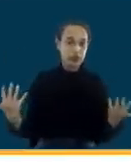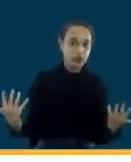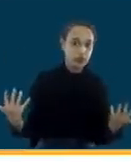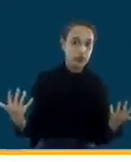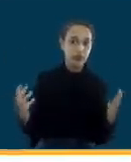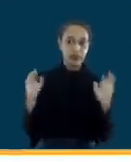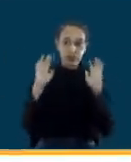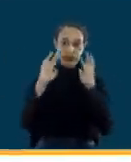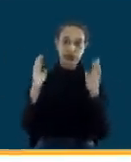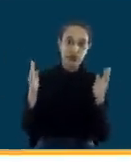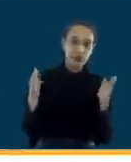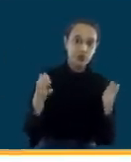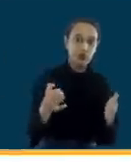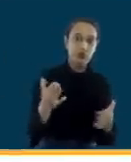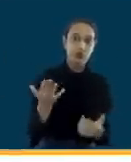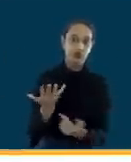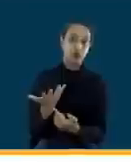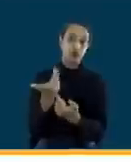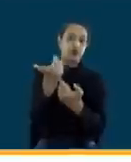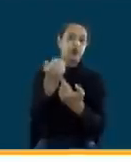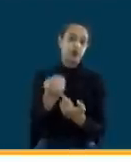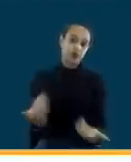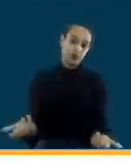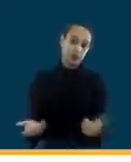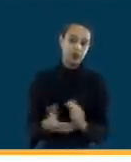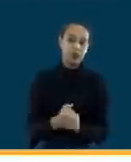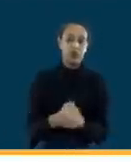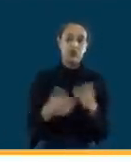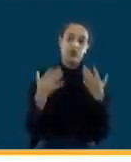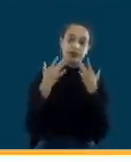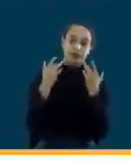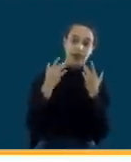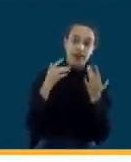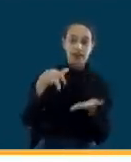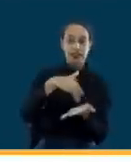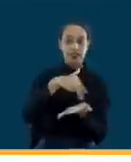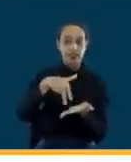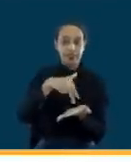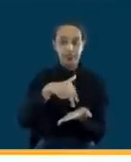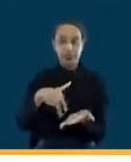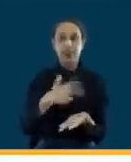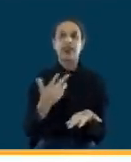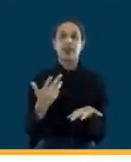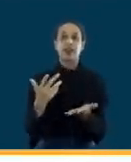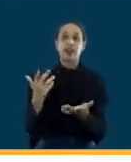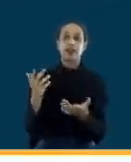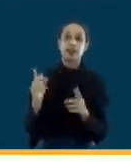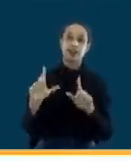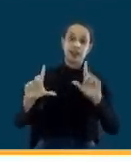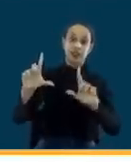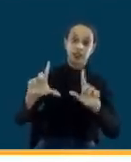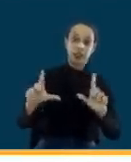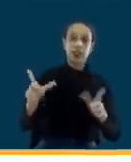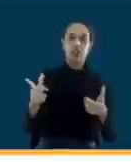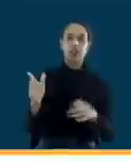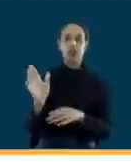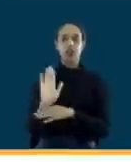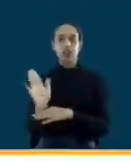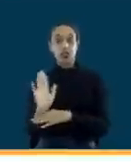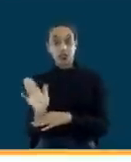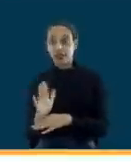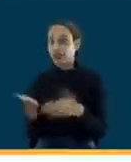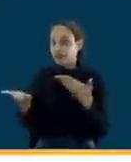voltadas para o mundo das artes, né? No teatro, na dança, nas artes visuais, no cinema, então nem se